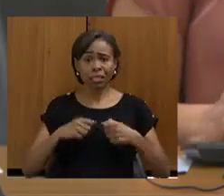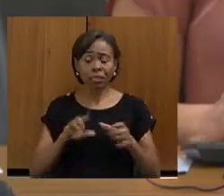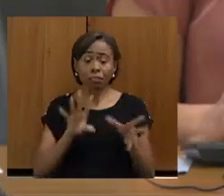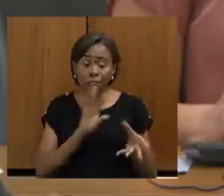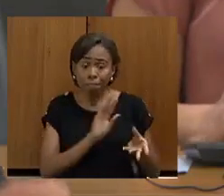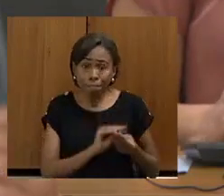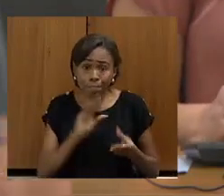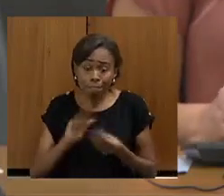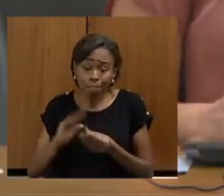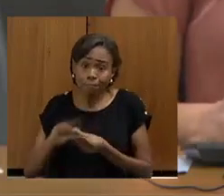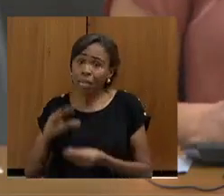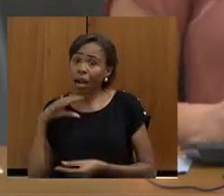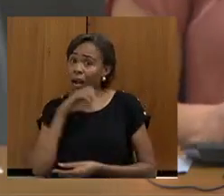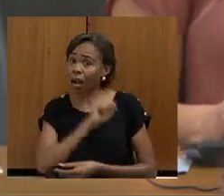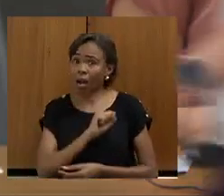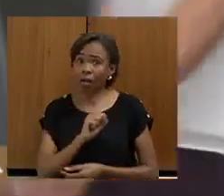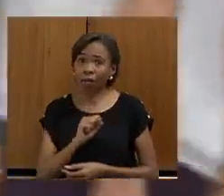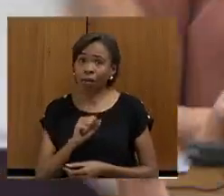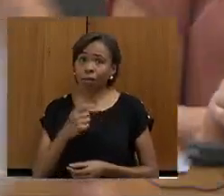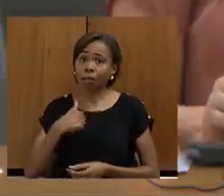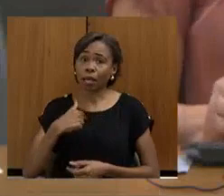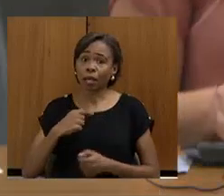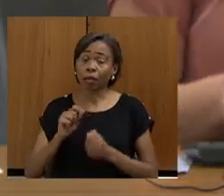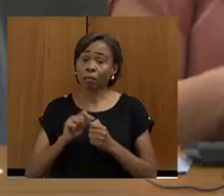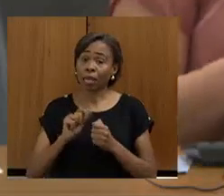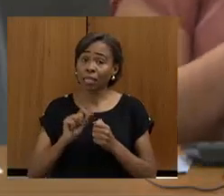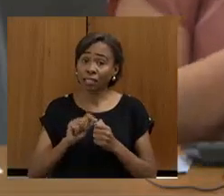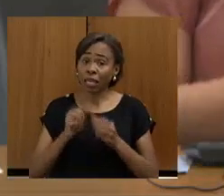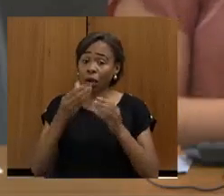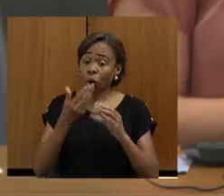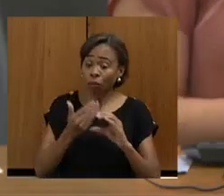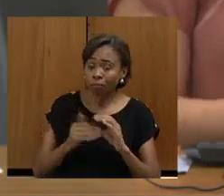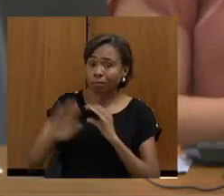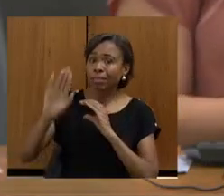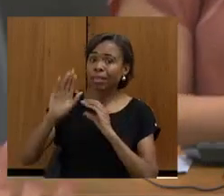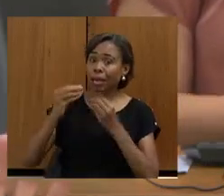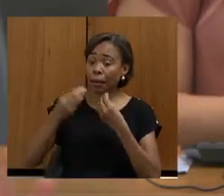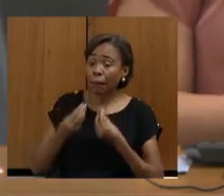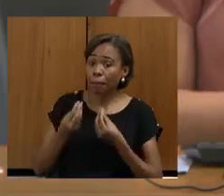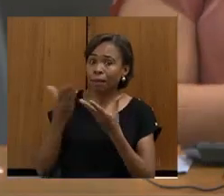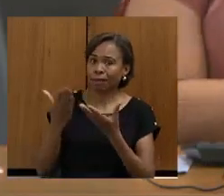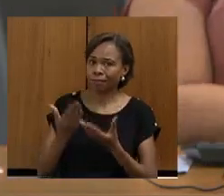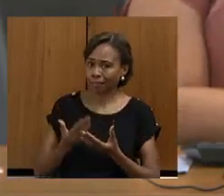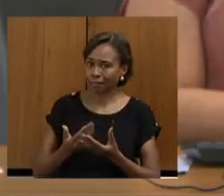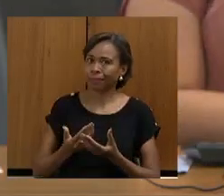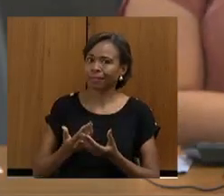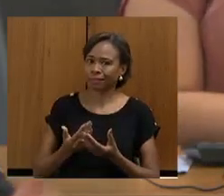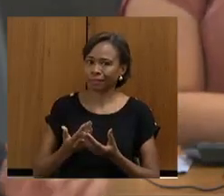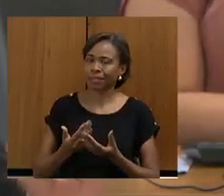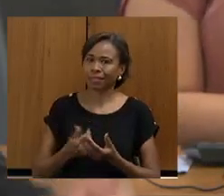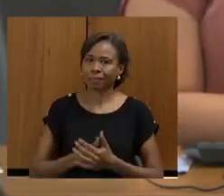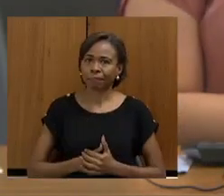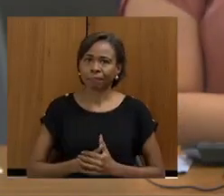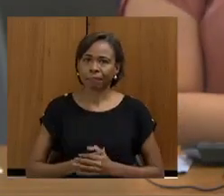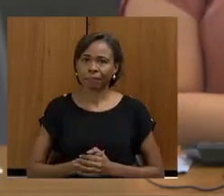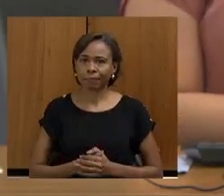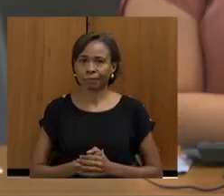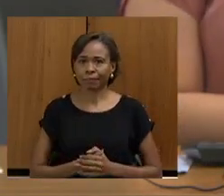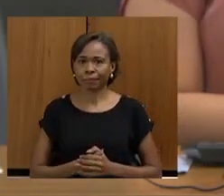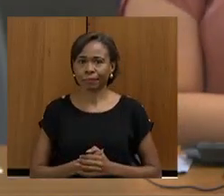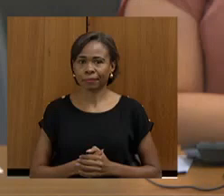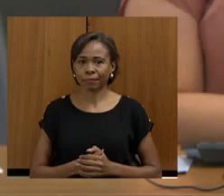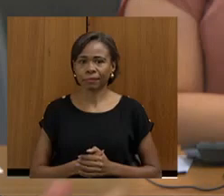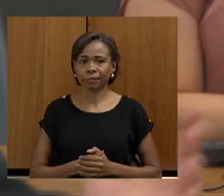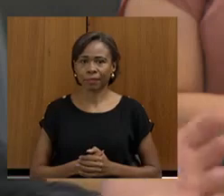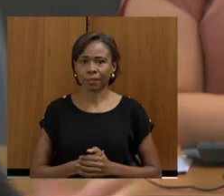breve, porque, senão, eu não consigo fazer os encaminhamentos tão importantes para a gente finalizar a audiência. Vai ficar em aberto. Então, Serginho,